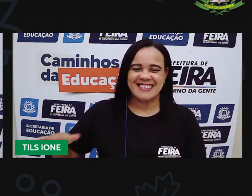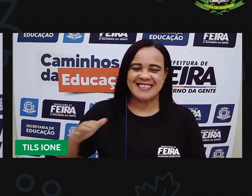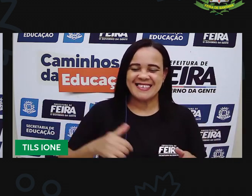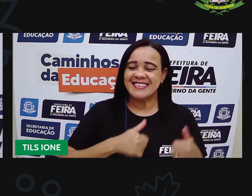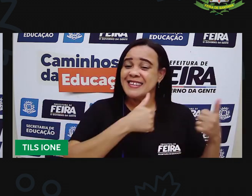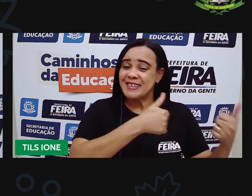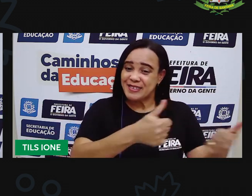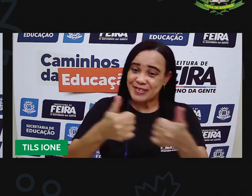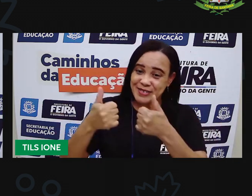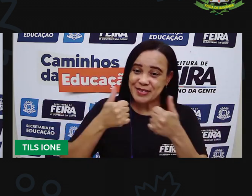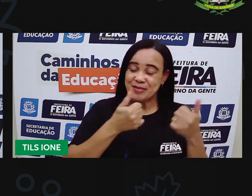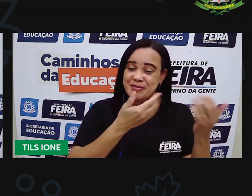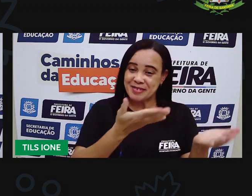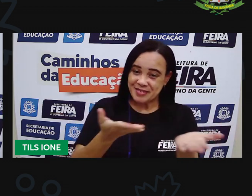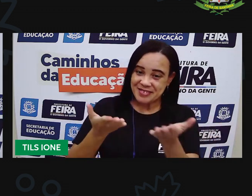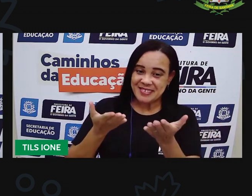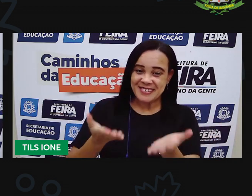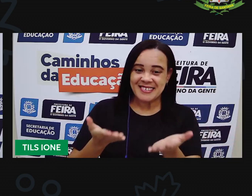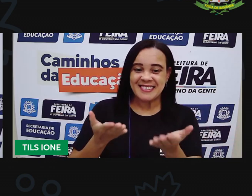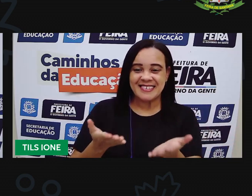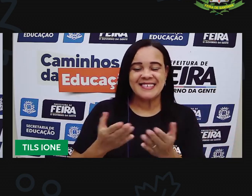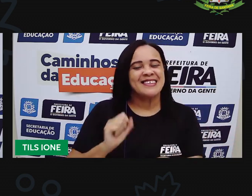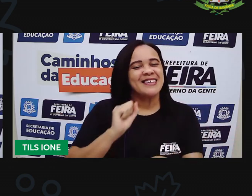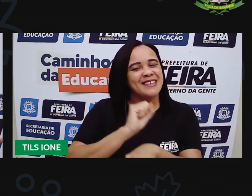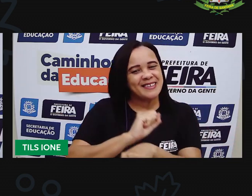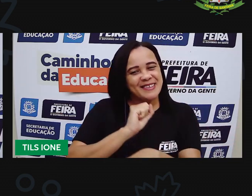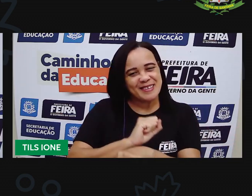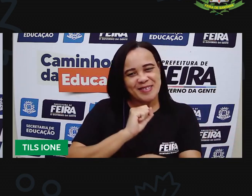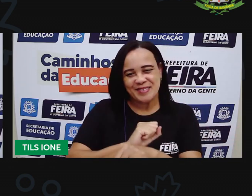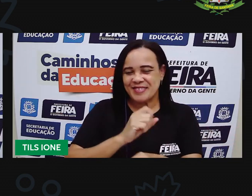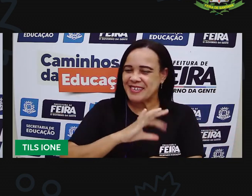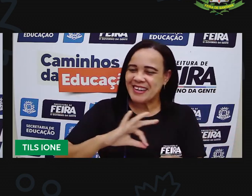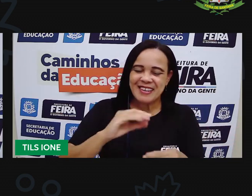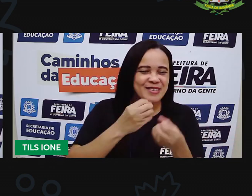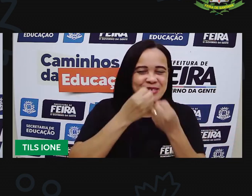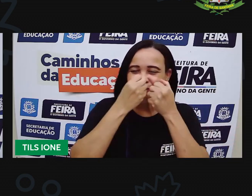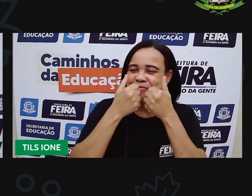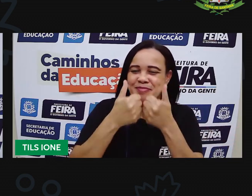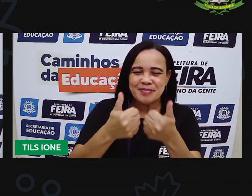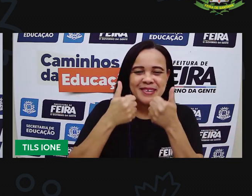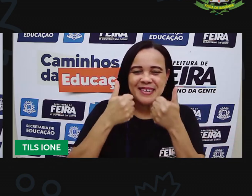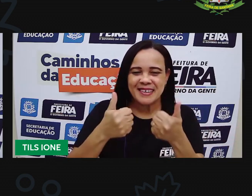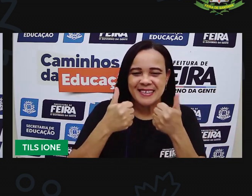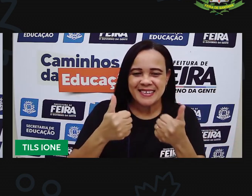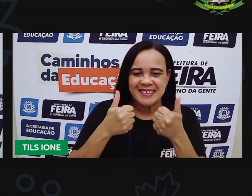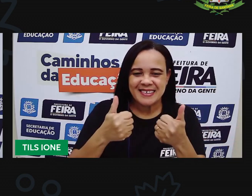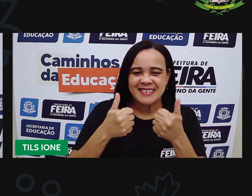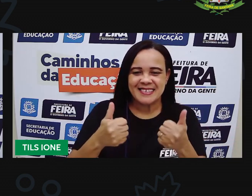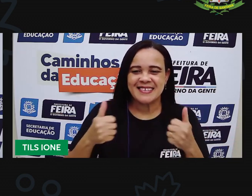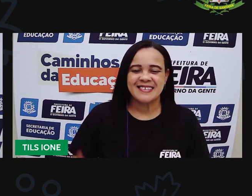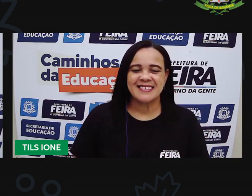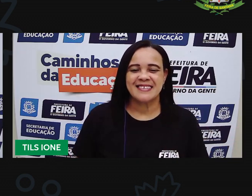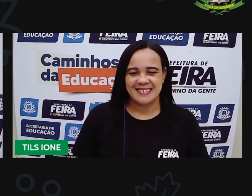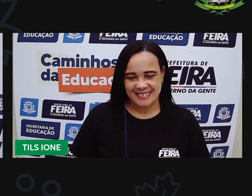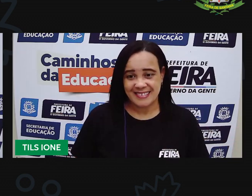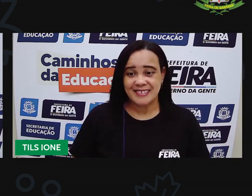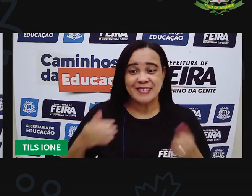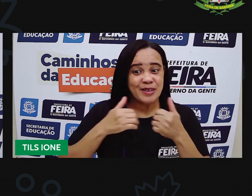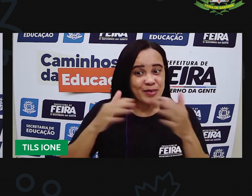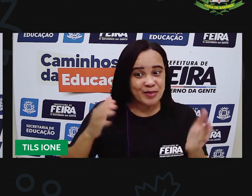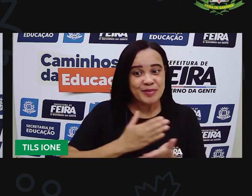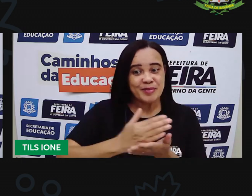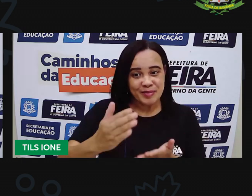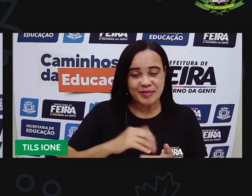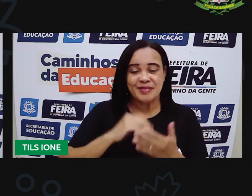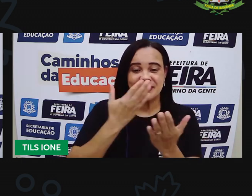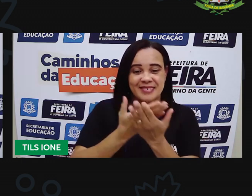Tudo bem com vocês? Espero que estejam bem e ansiosos para começar mais uma aula. Hoje a